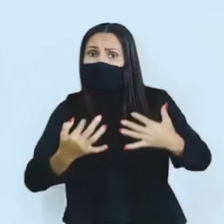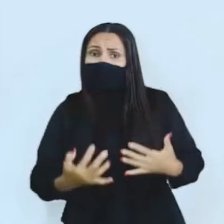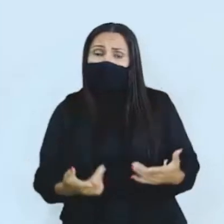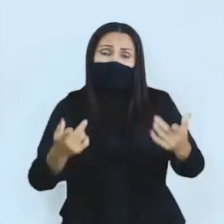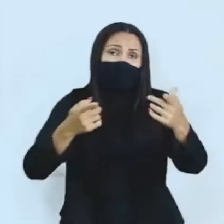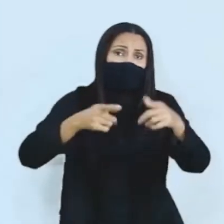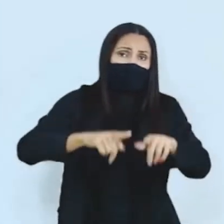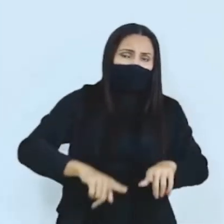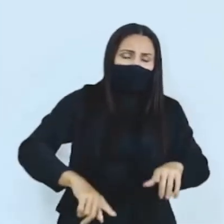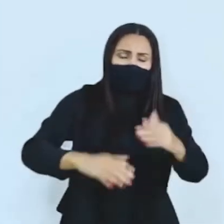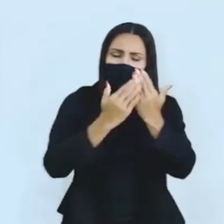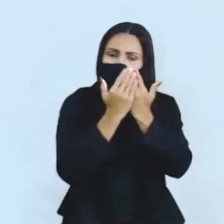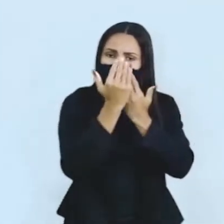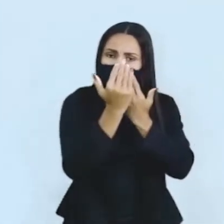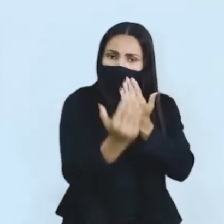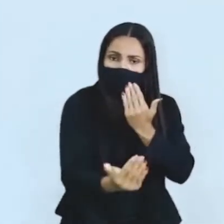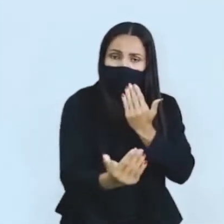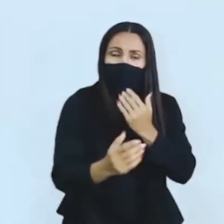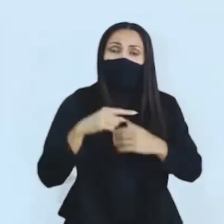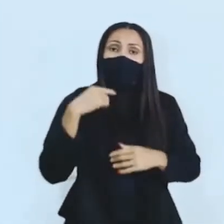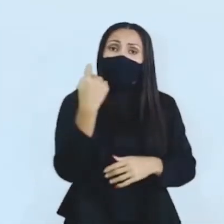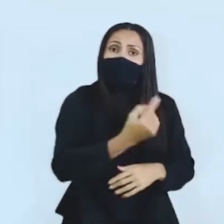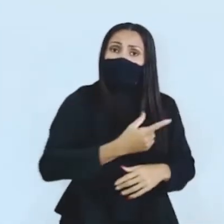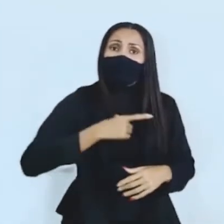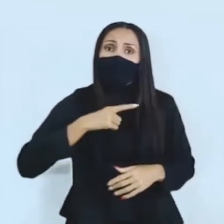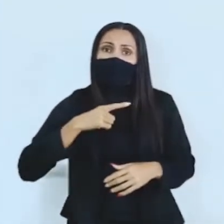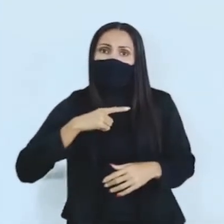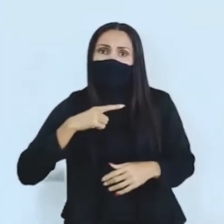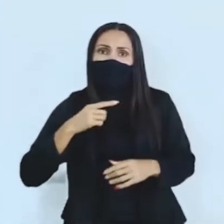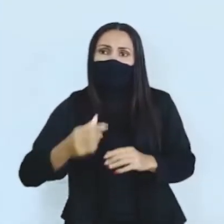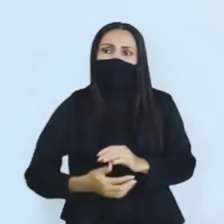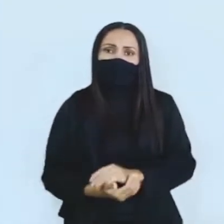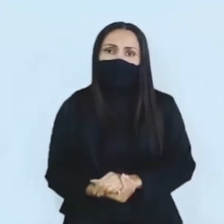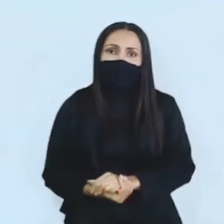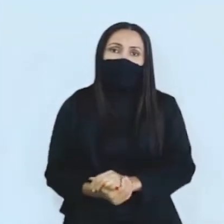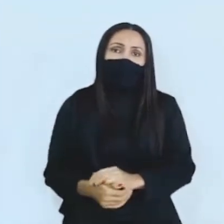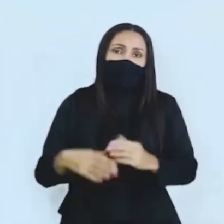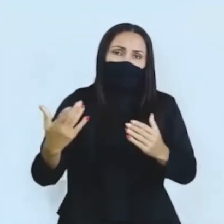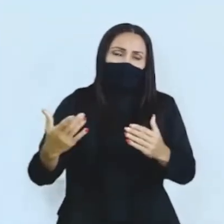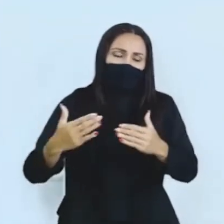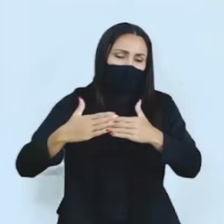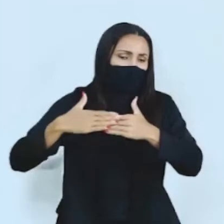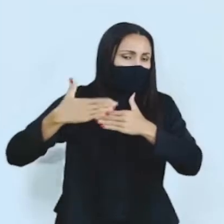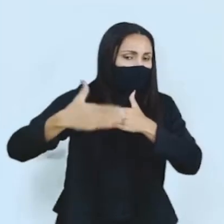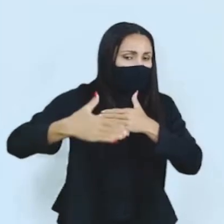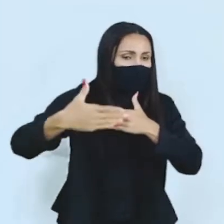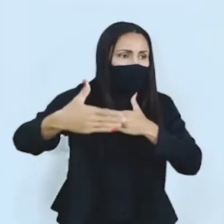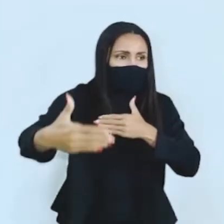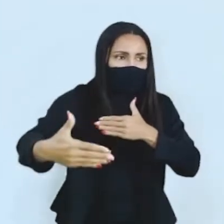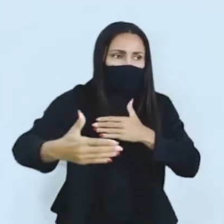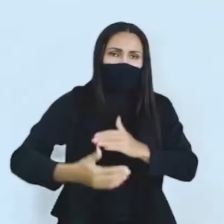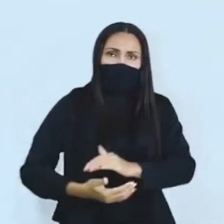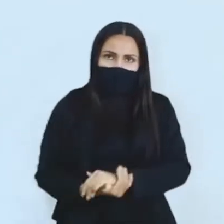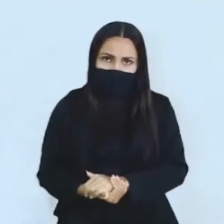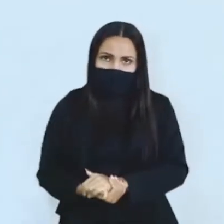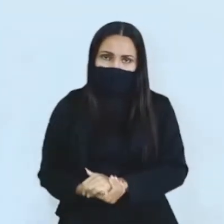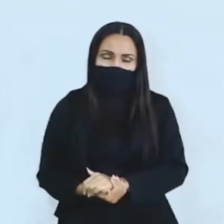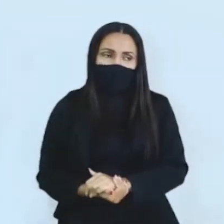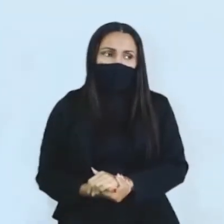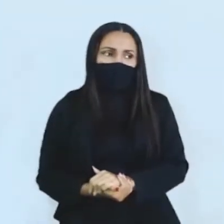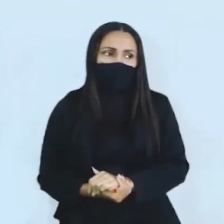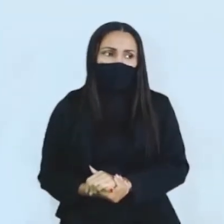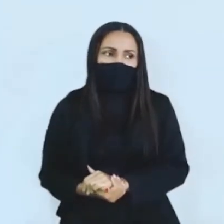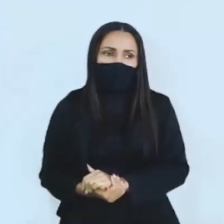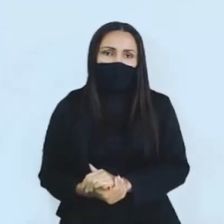vista frontal, nós vamos ter a face posterior, né? A vista posterior do